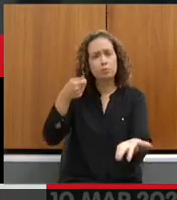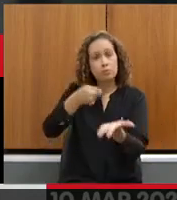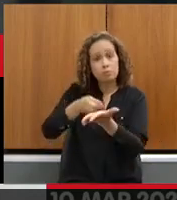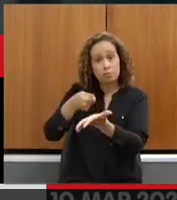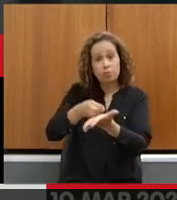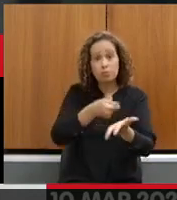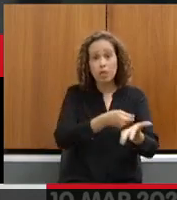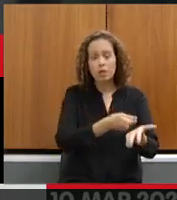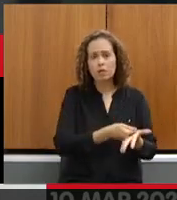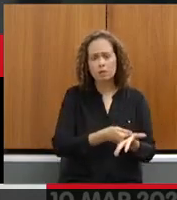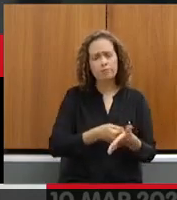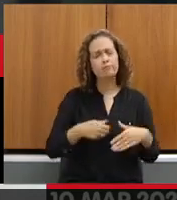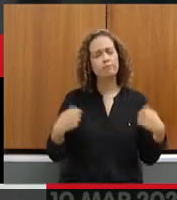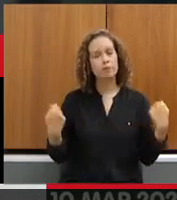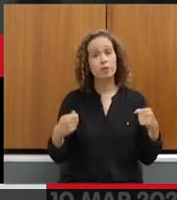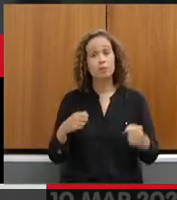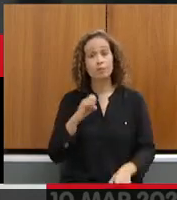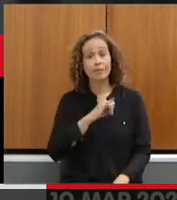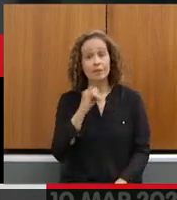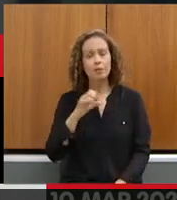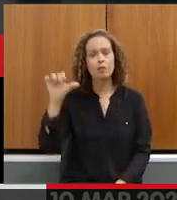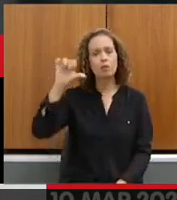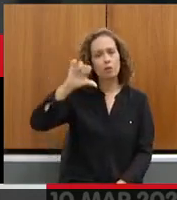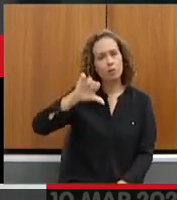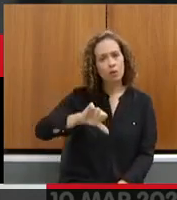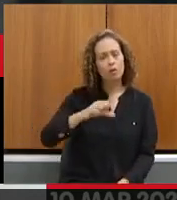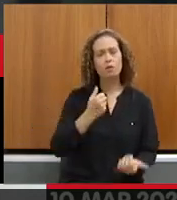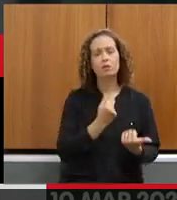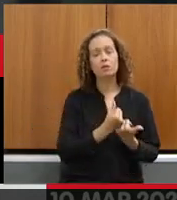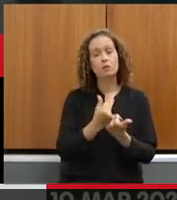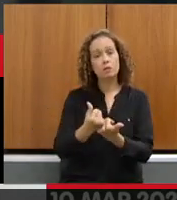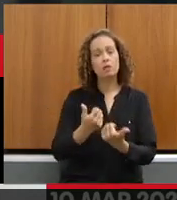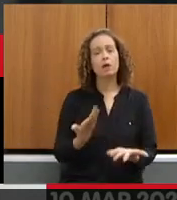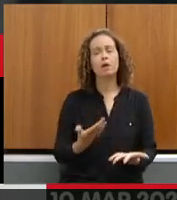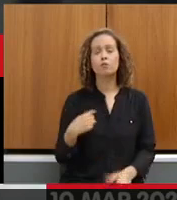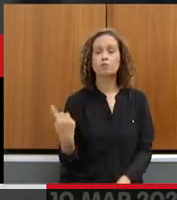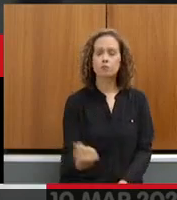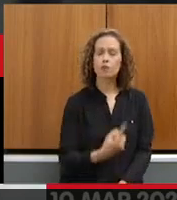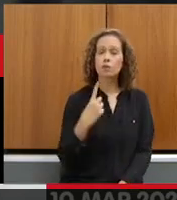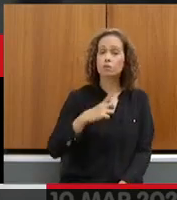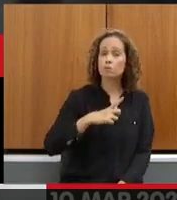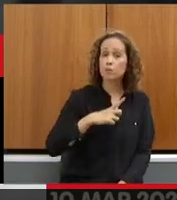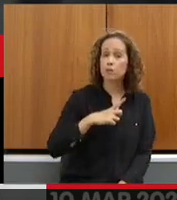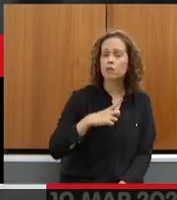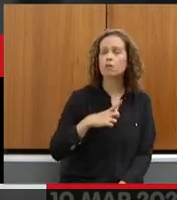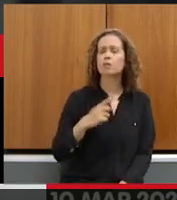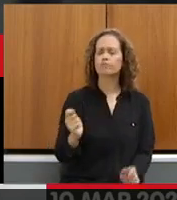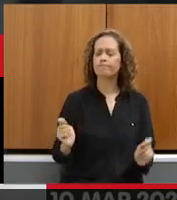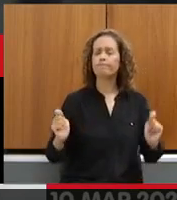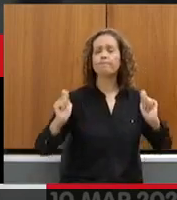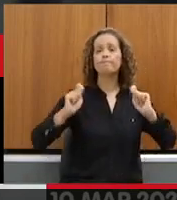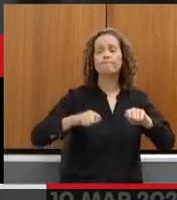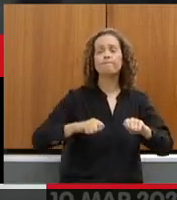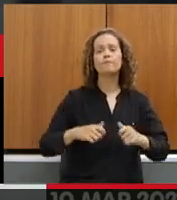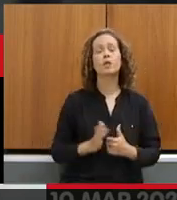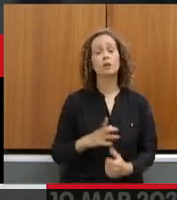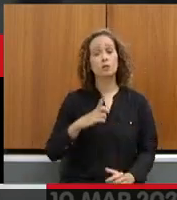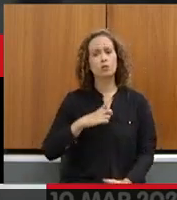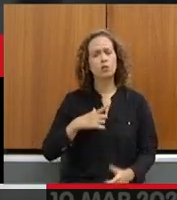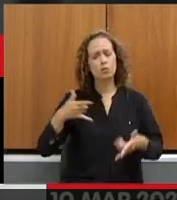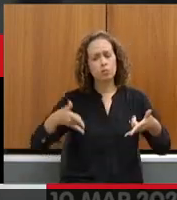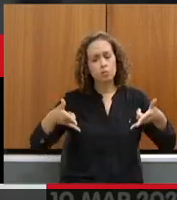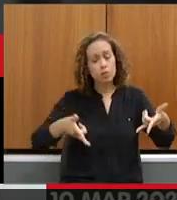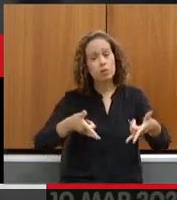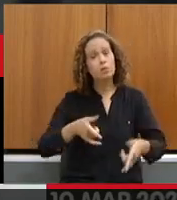garantir que se nós tivermos pior assistencial nós tenhamos condição de arcar com os leitos para eles